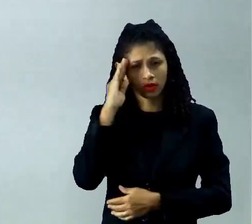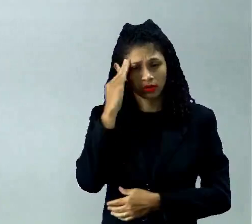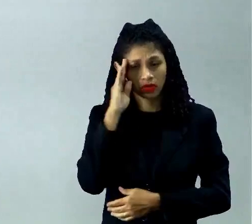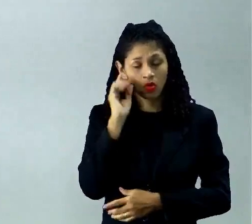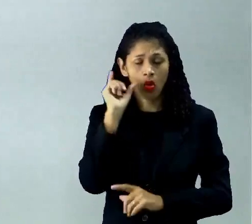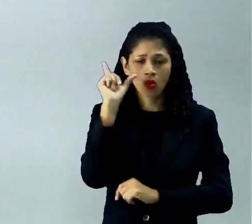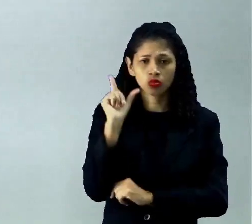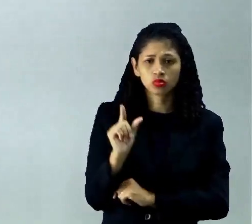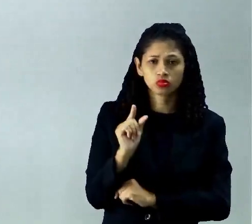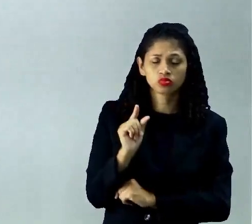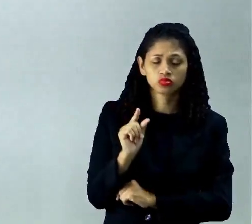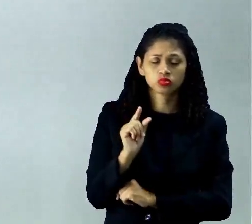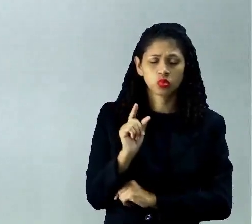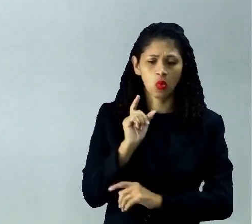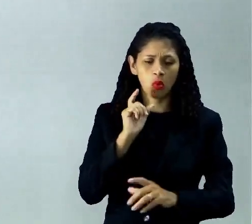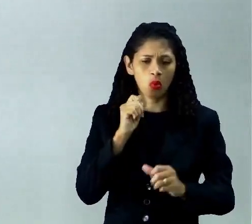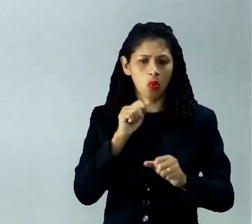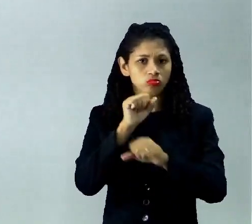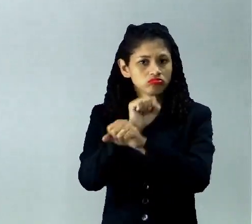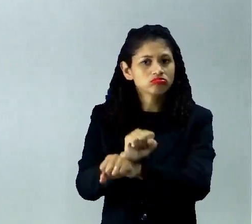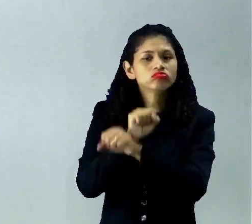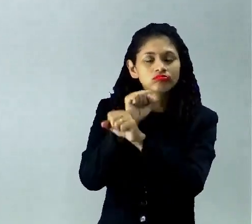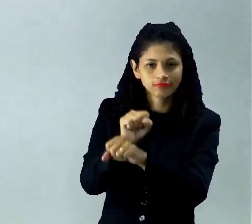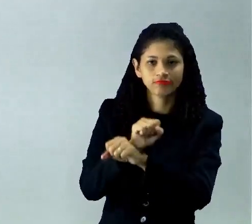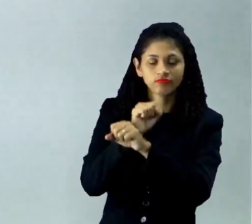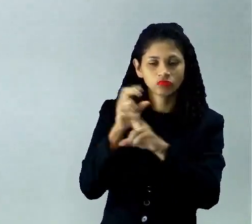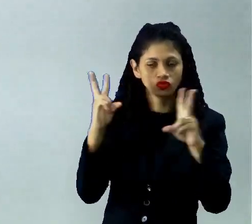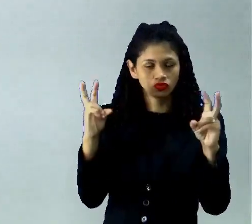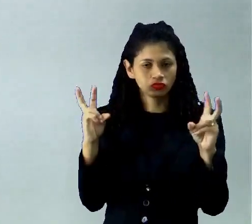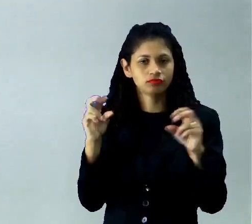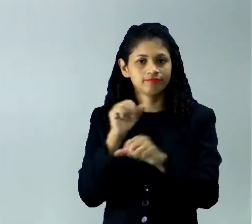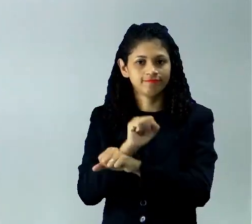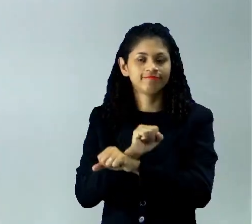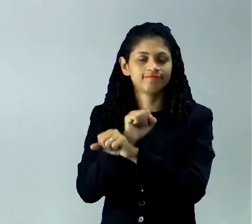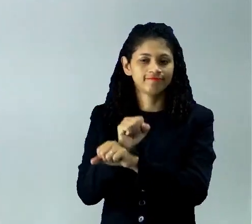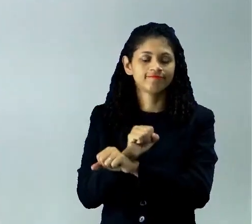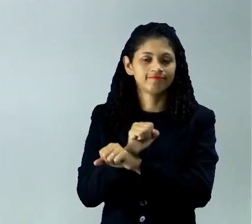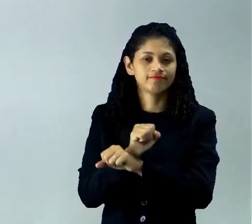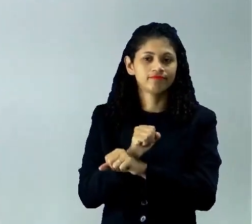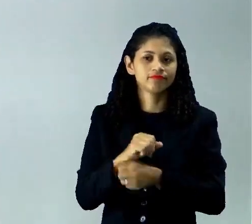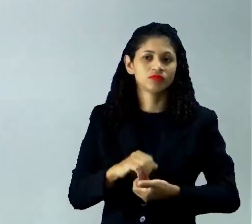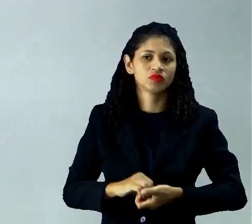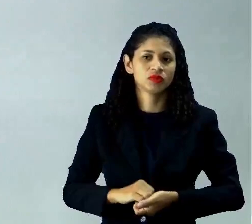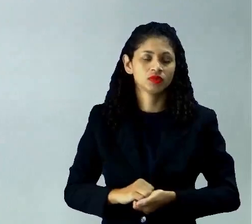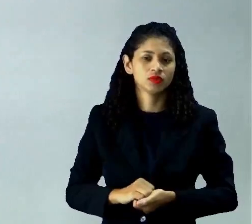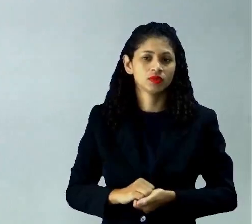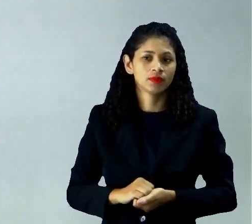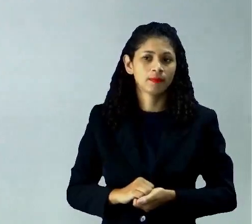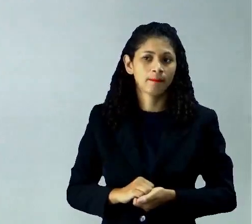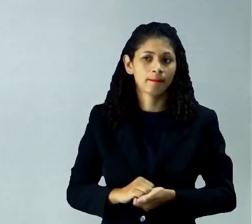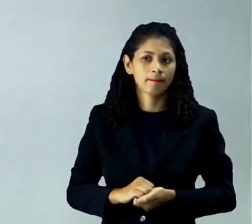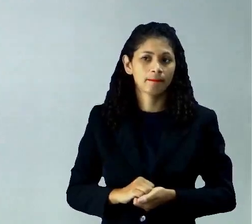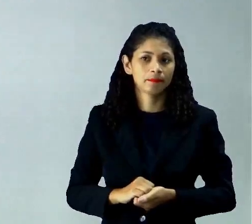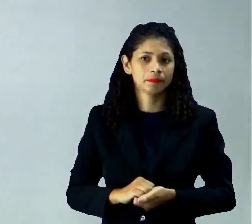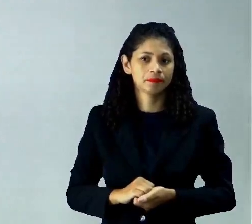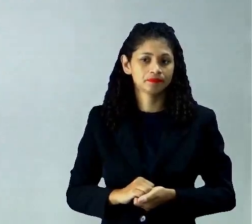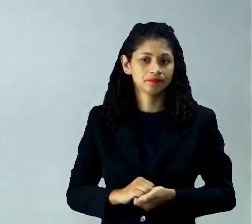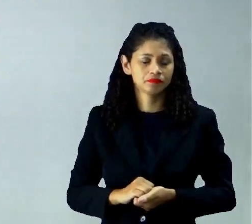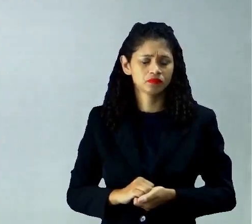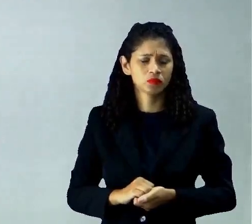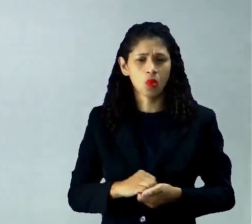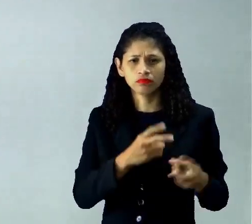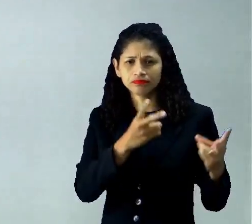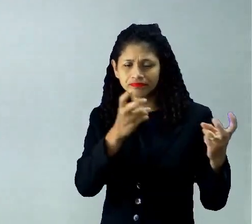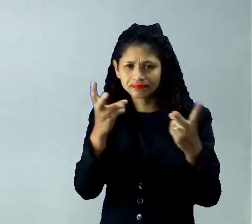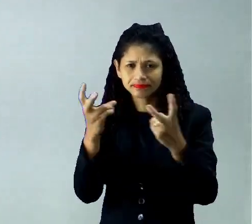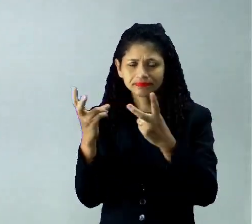pouco sobre esse regime escravista ou escravagista, né, escravismo, como a gente chama, que é o chamado tráfico negreiro. Nós